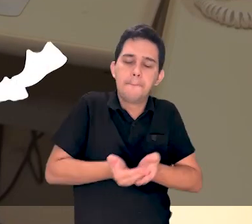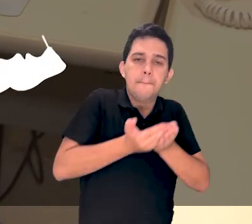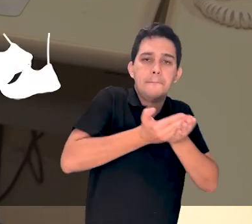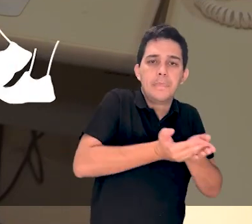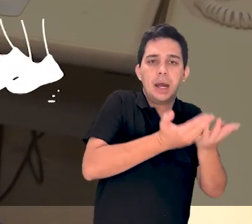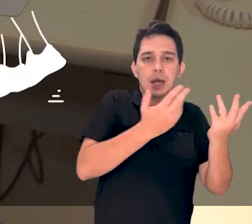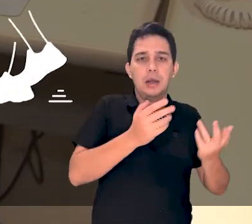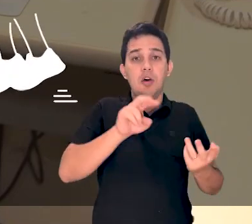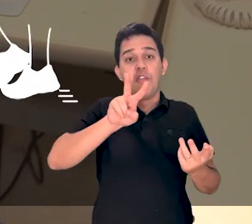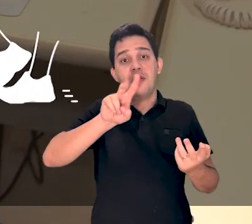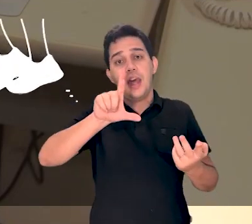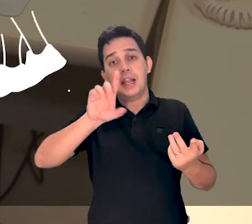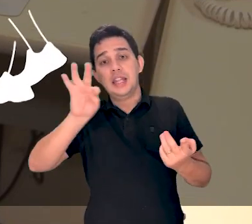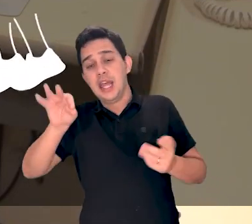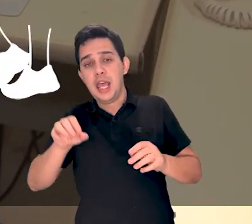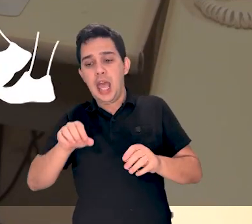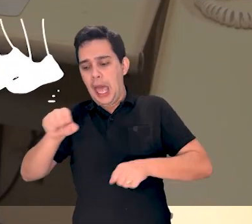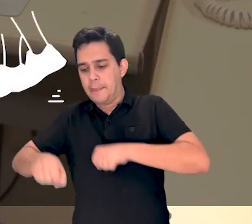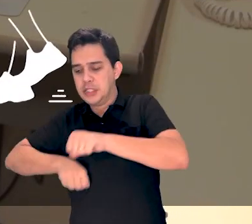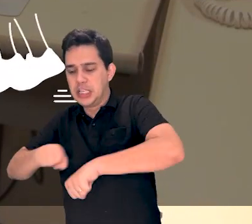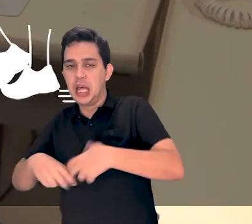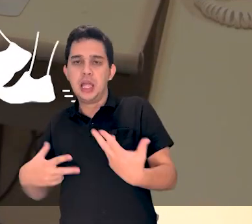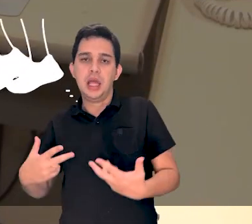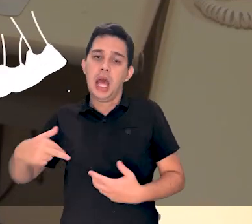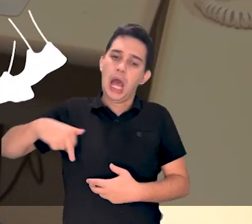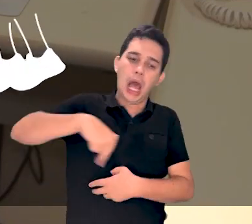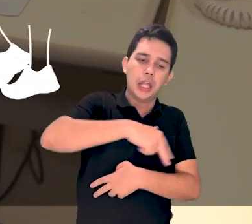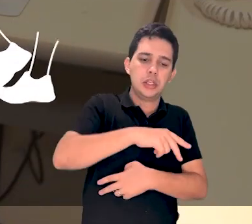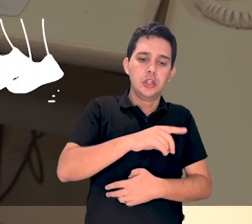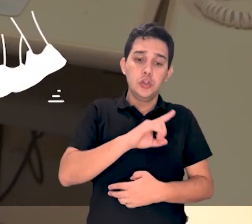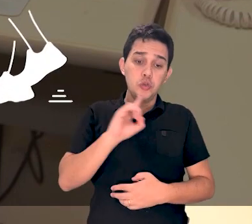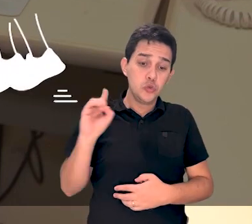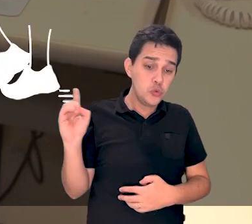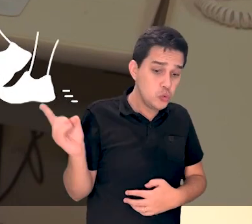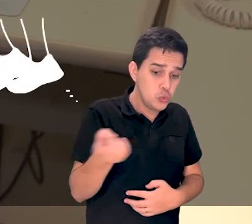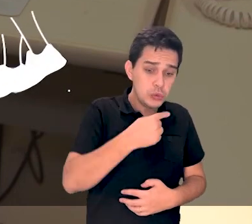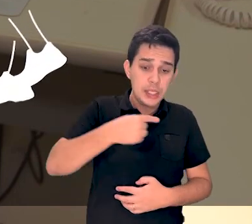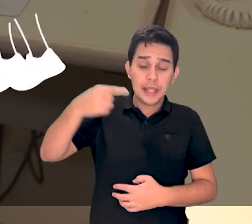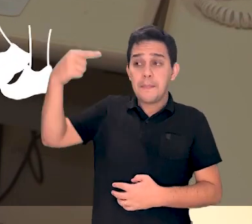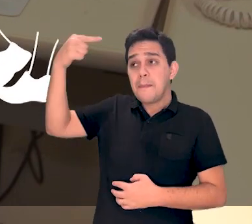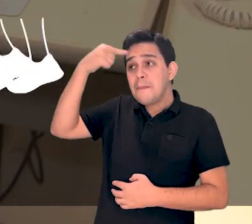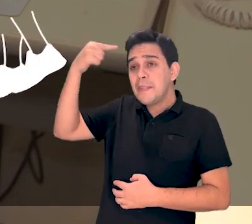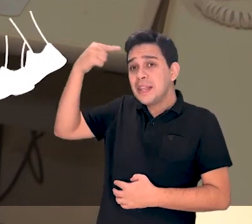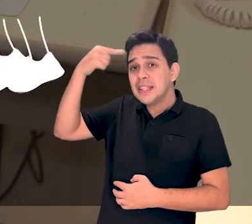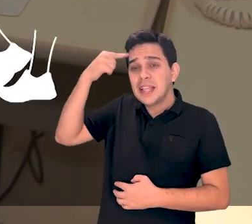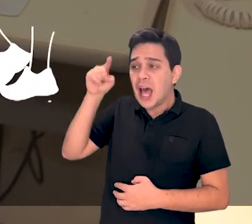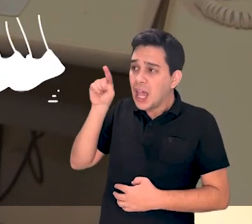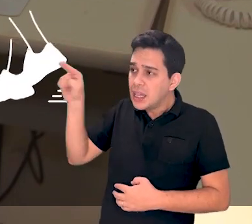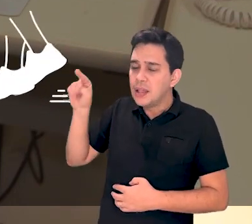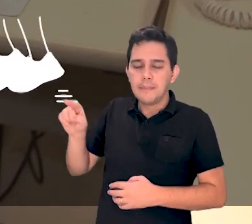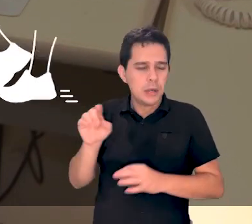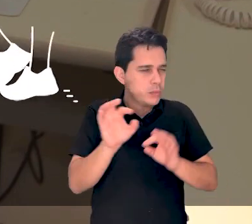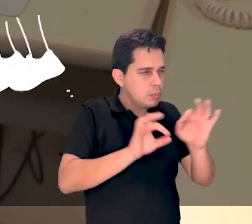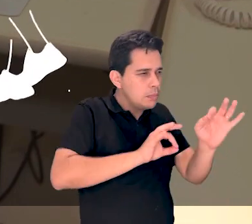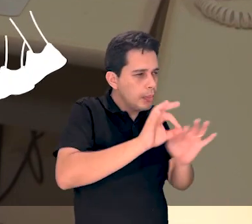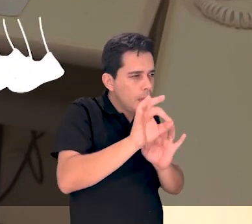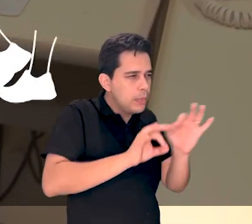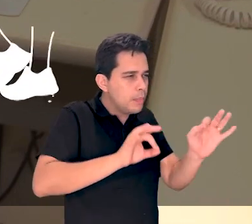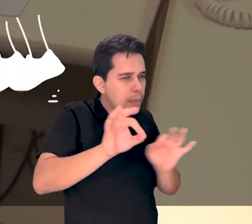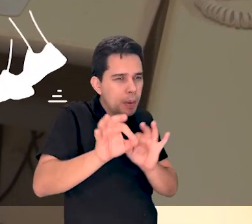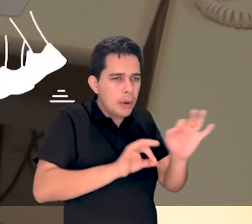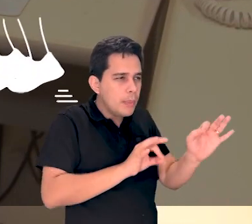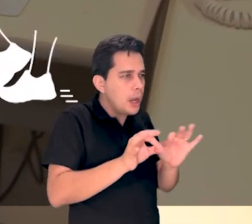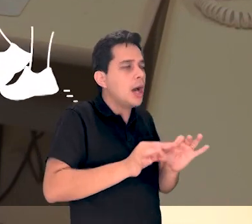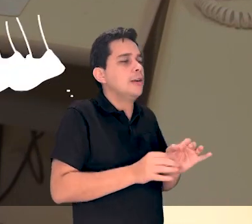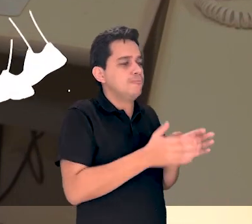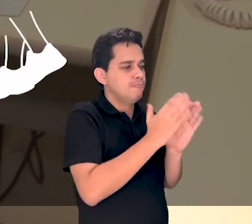bicicleta o pedestre tudo isso tem que ser pensado em conjunto para ter um sistema de mobilidade